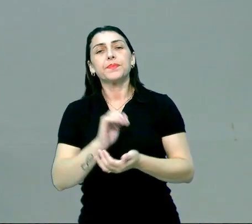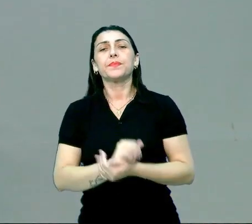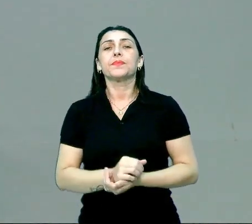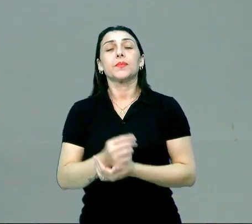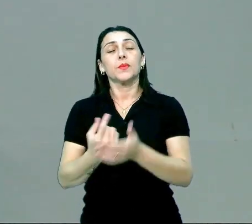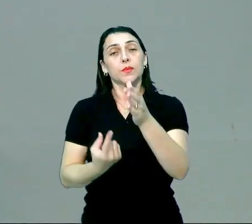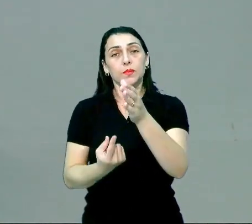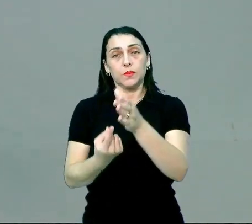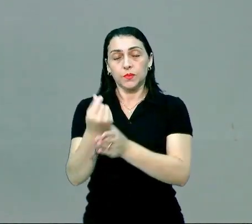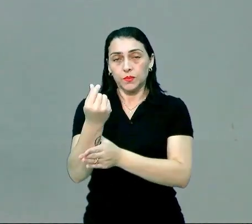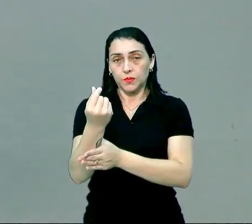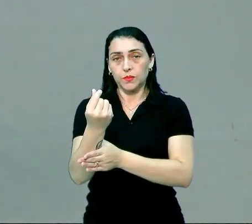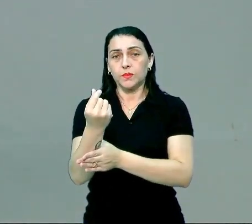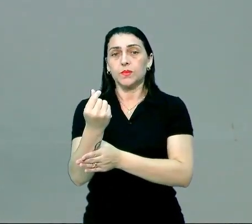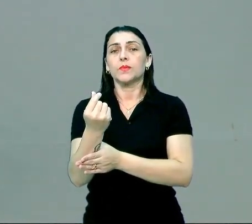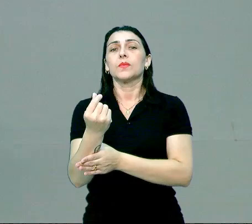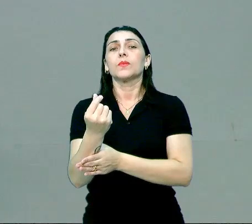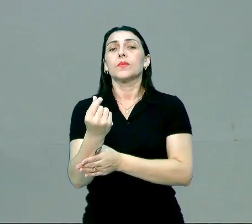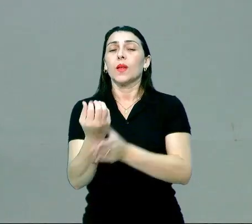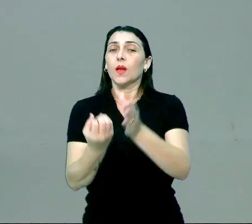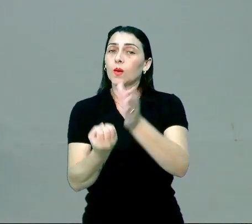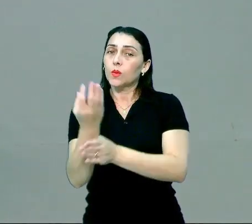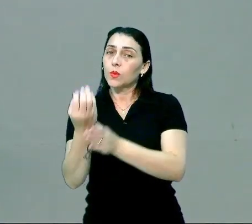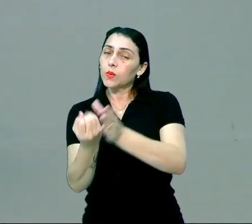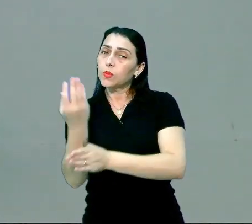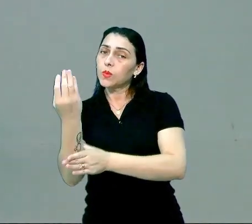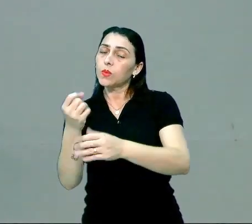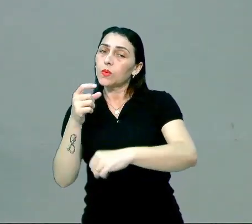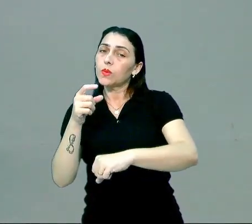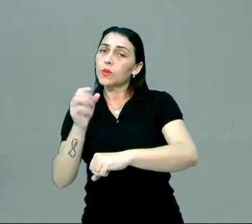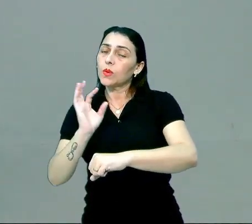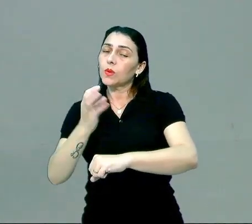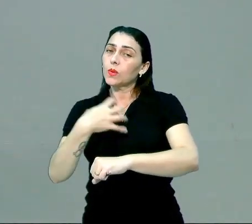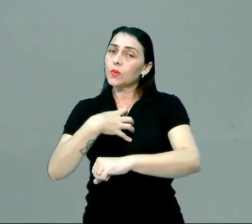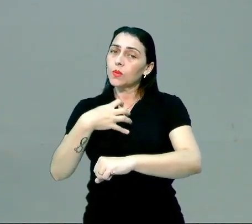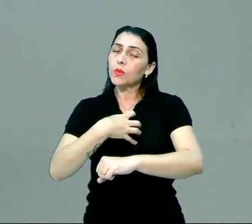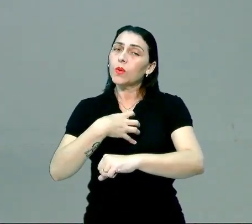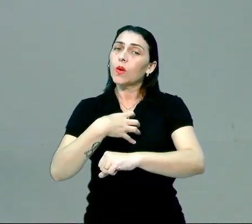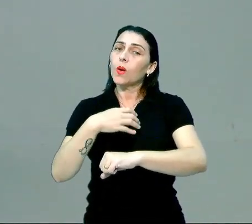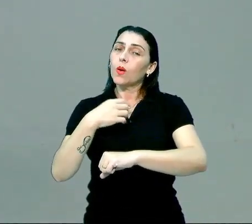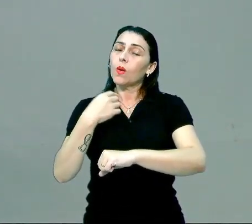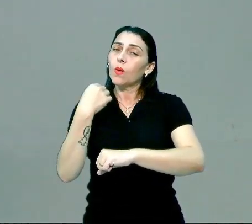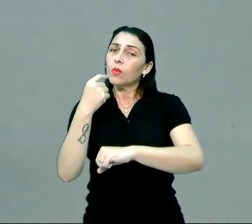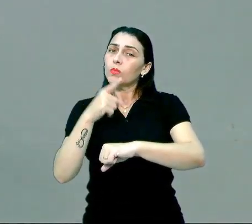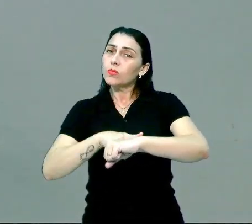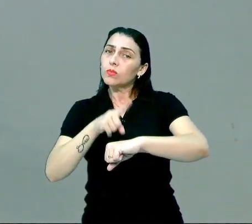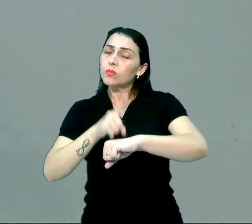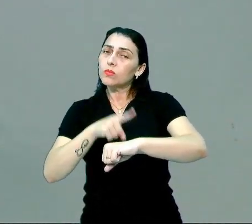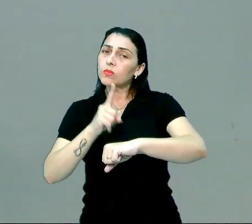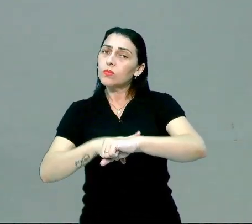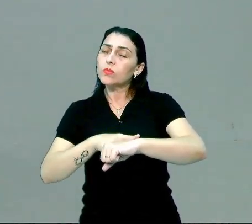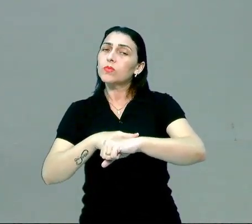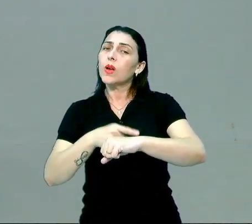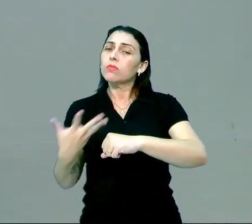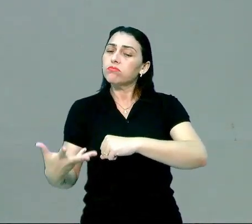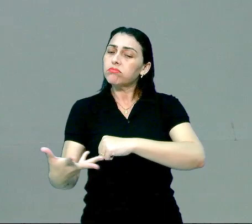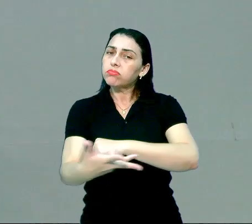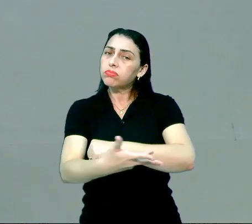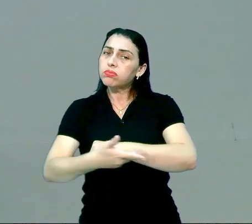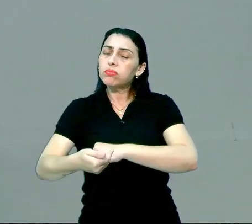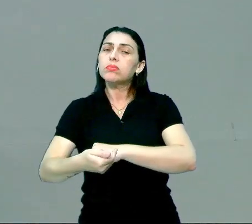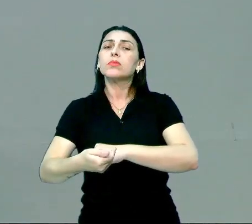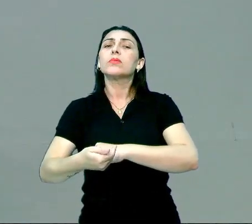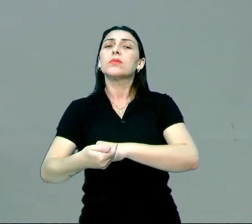o capitalismo ele é um modo de produção que, com o decorrer do tempo, ele mesmo vai aprimorando